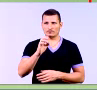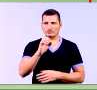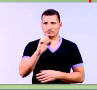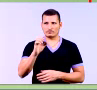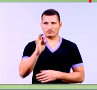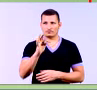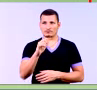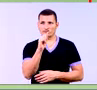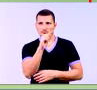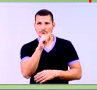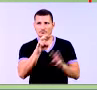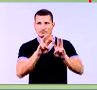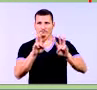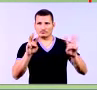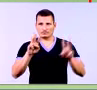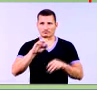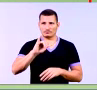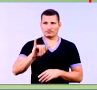do jQuery.